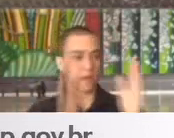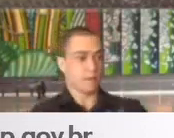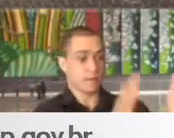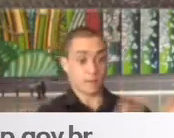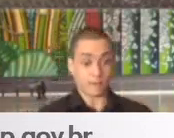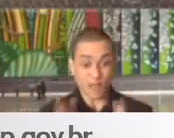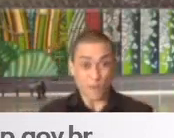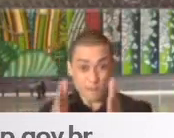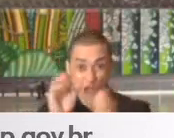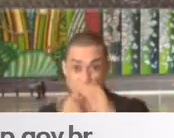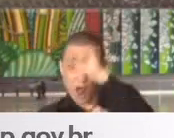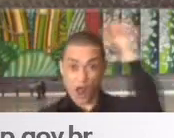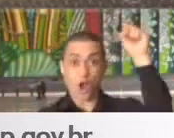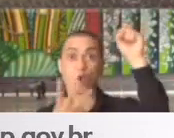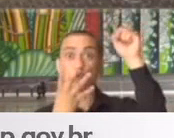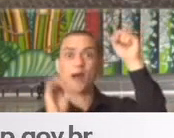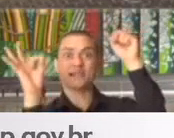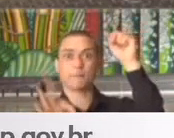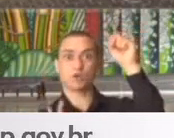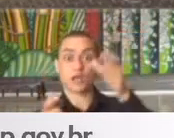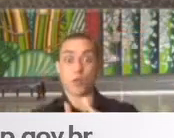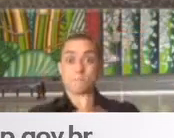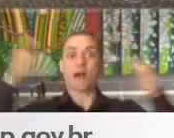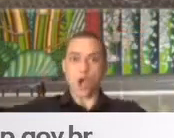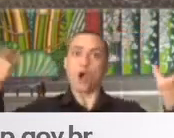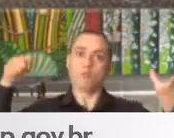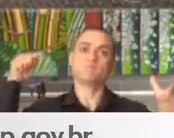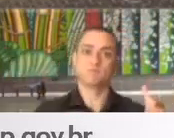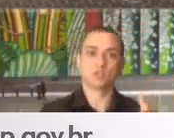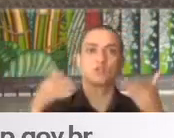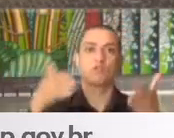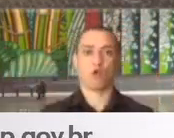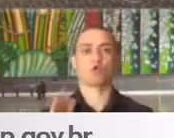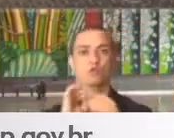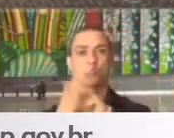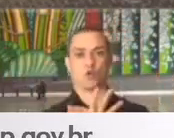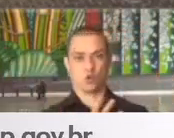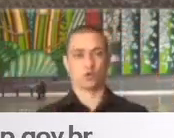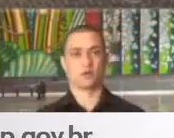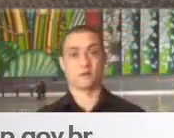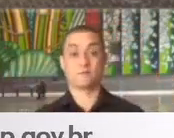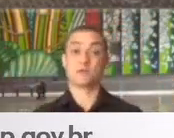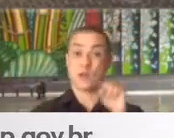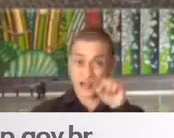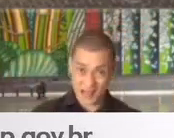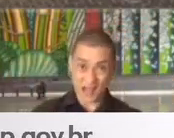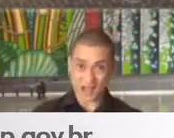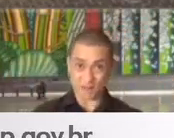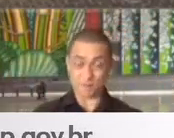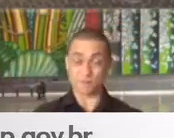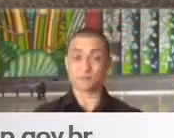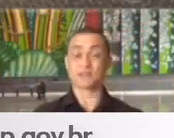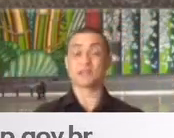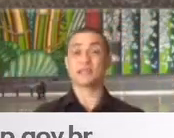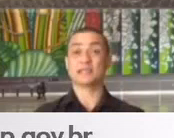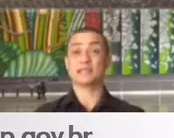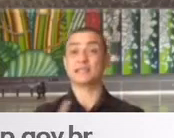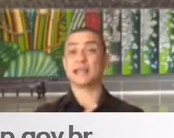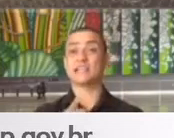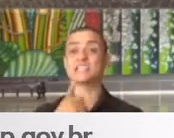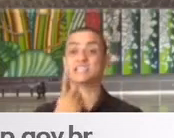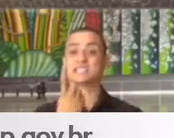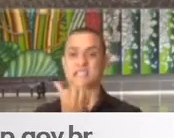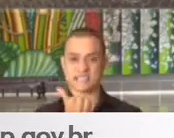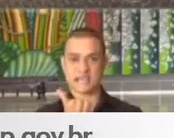40% dos leitos de todo o complexo. Então, nesse sentido, nós teremos esses leitos, já